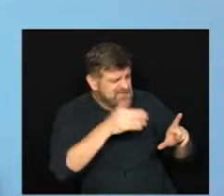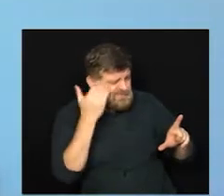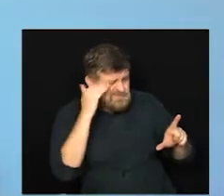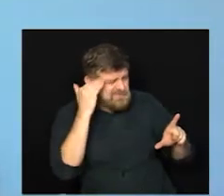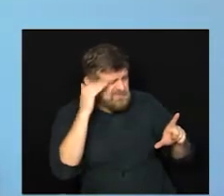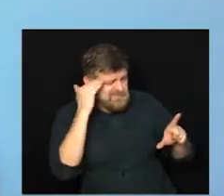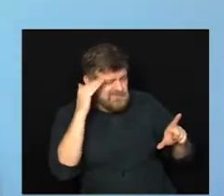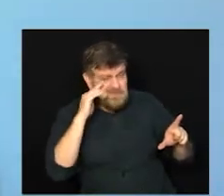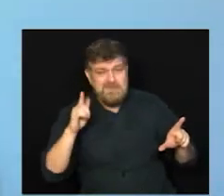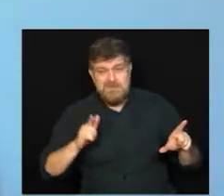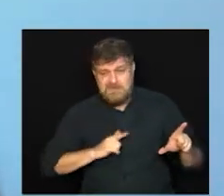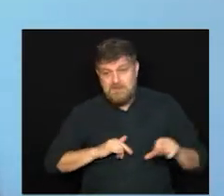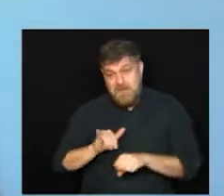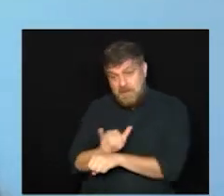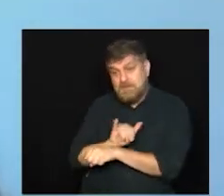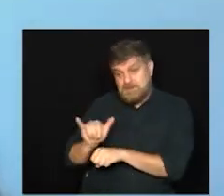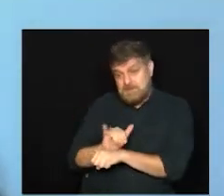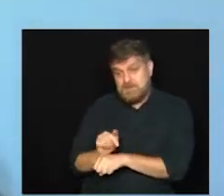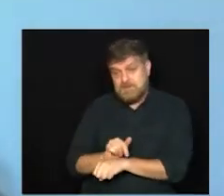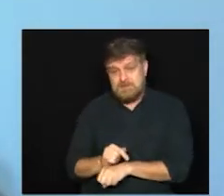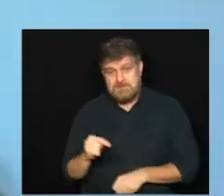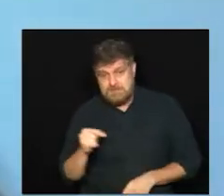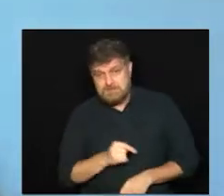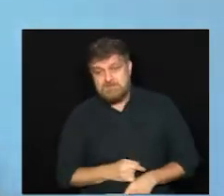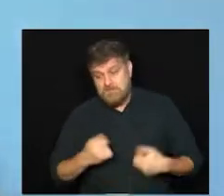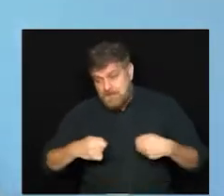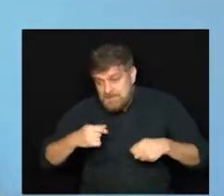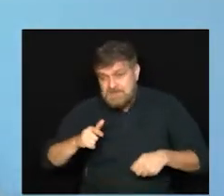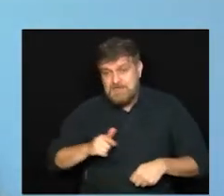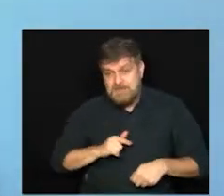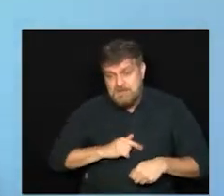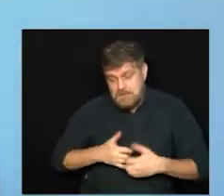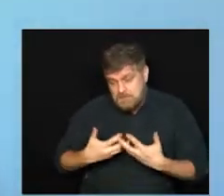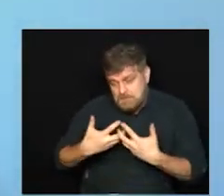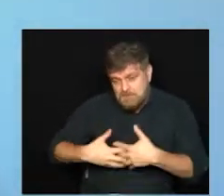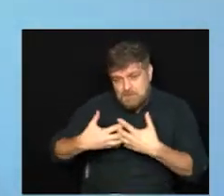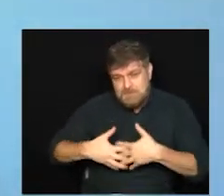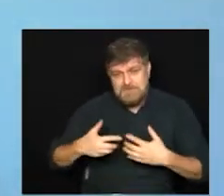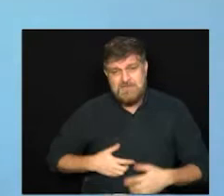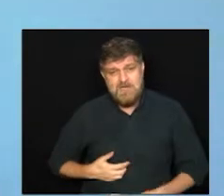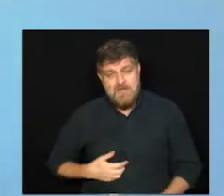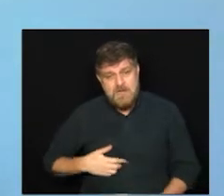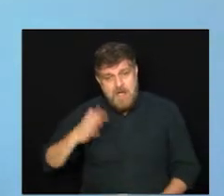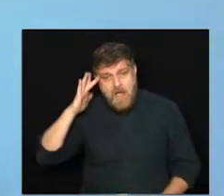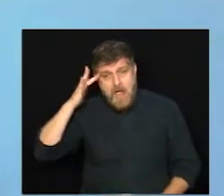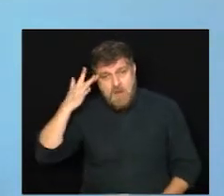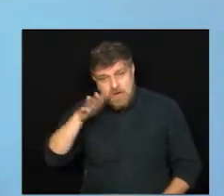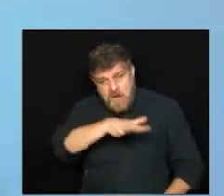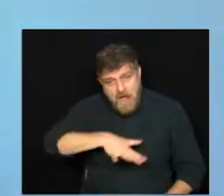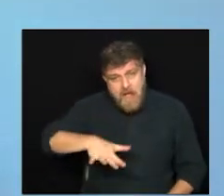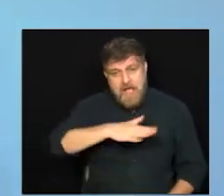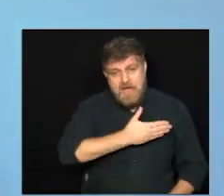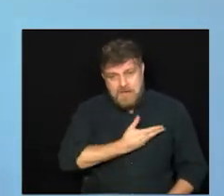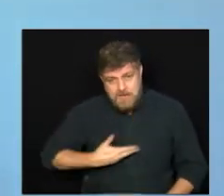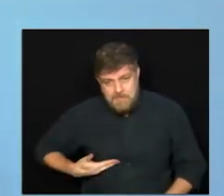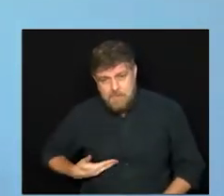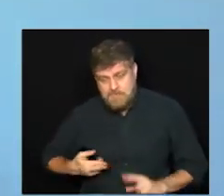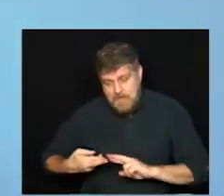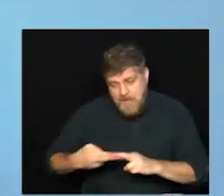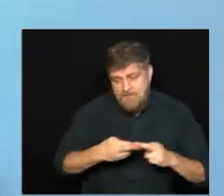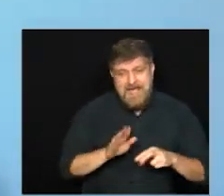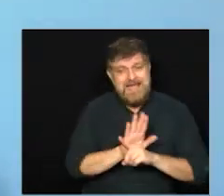prestações, mas são ferramentas que tem que estar disponível. Eu acho até os serviços da rede de enfrentamento,